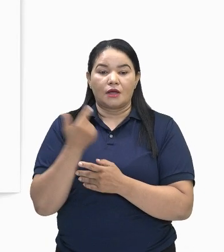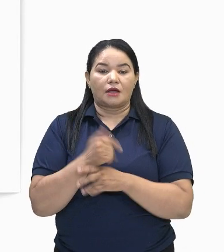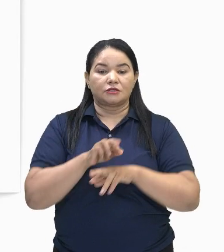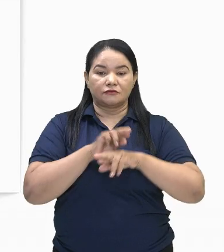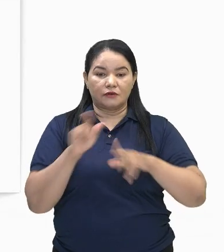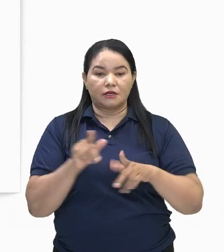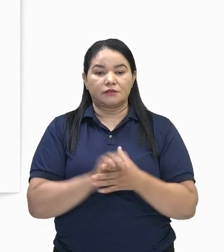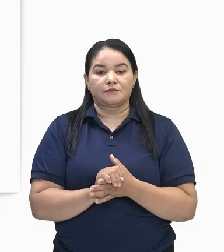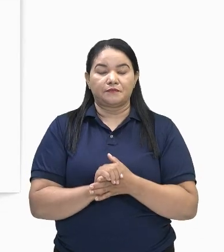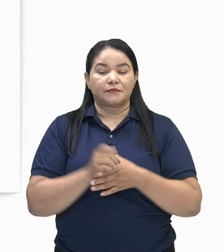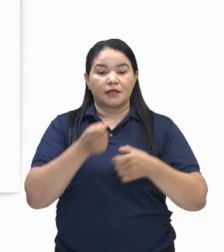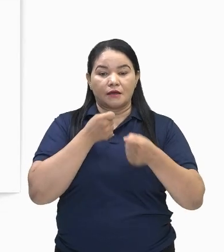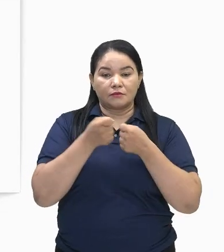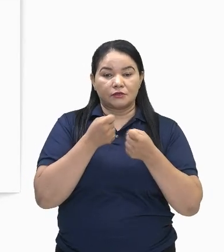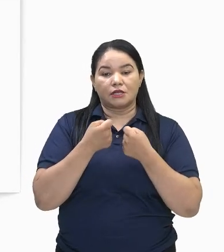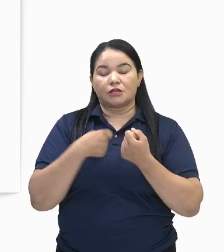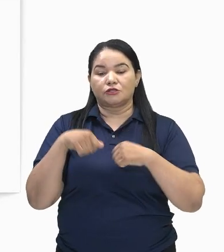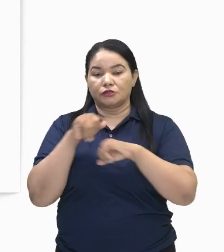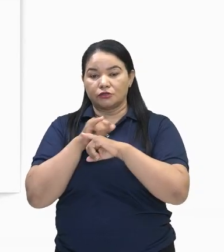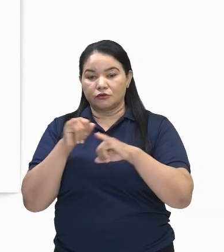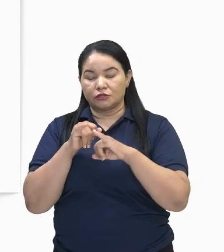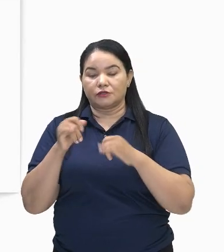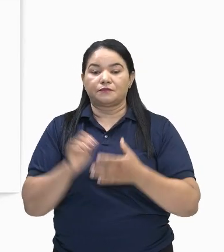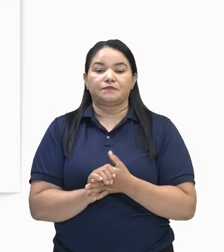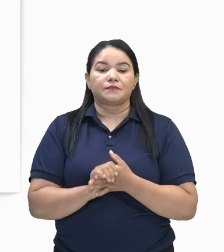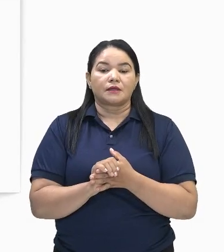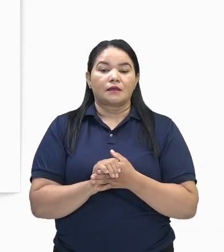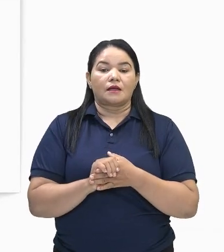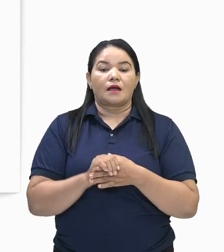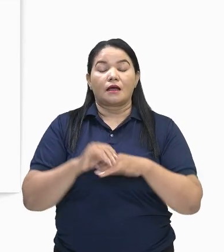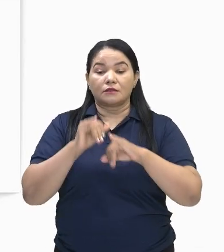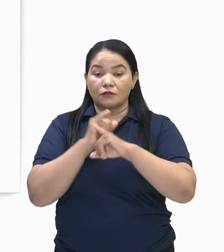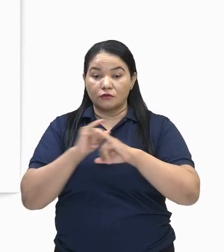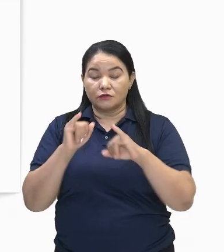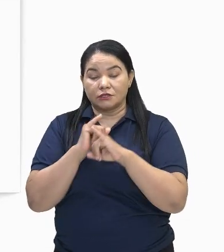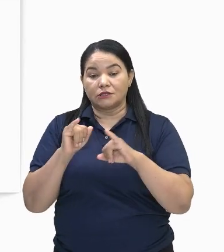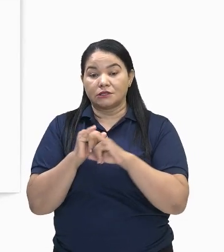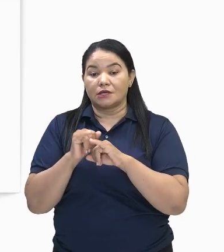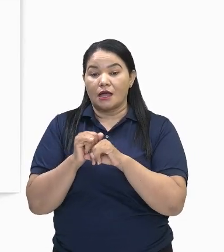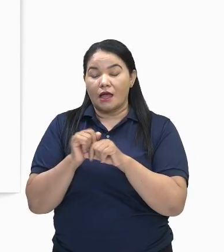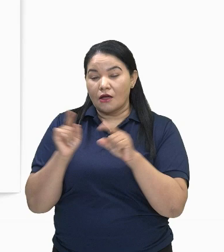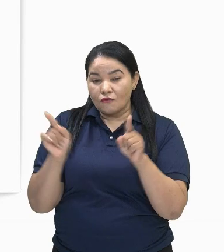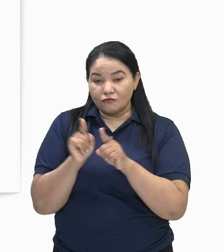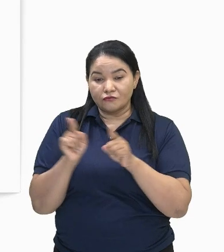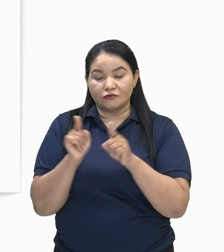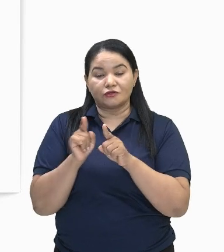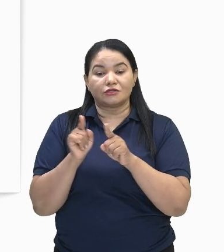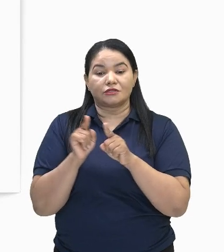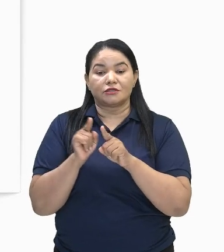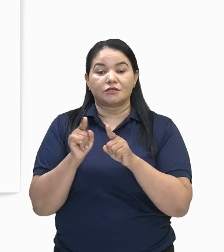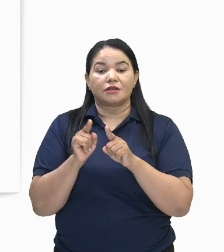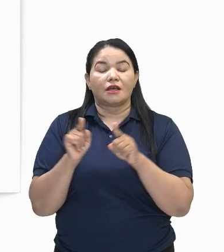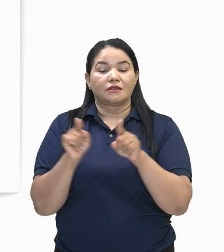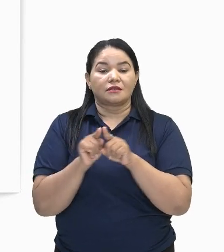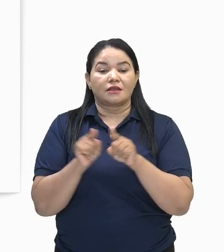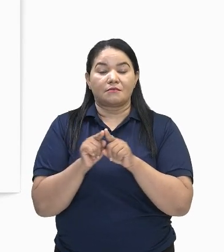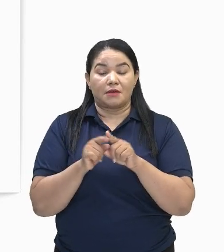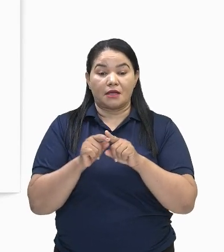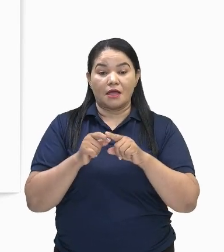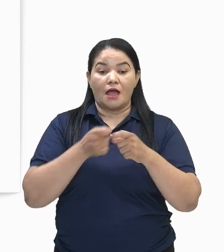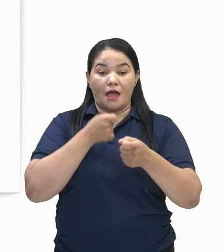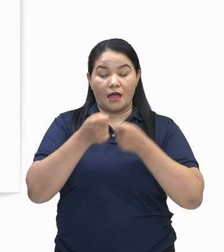reportagem e notícia, né? Que a notícia é sempre mais curtinha, mas a reportagem é